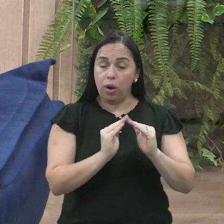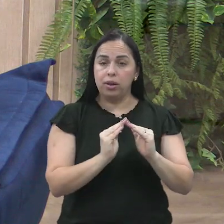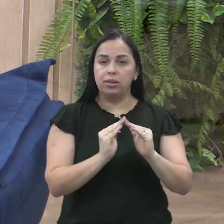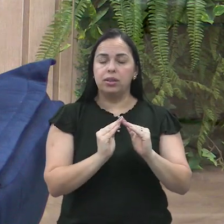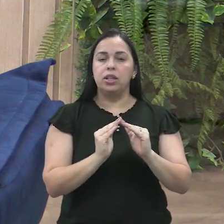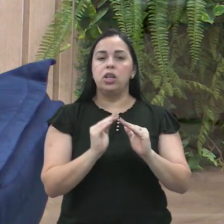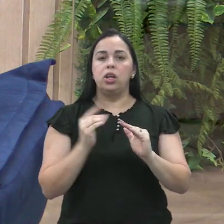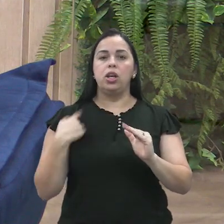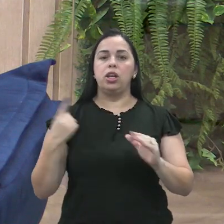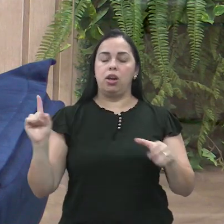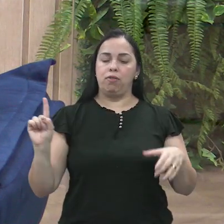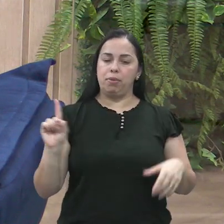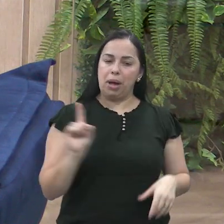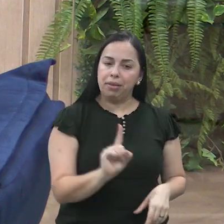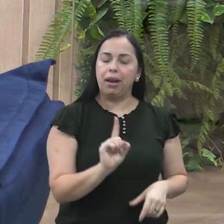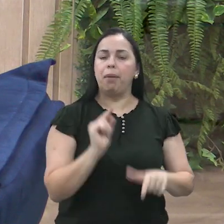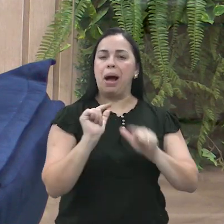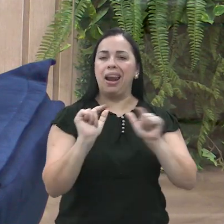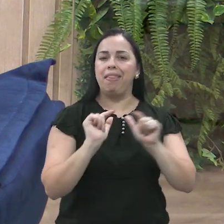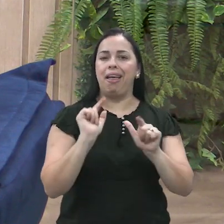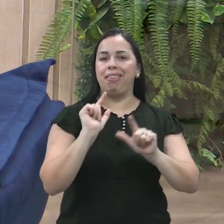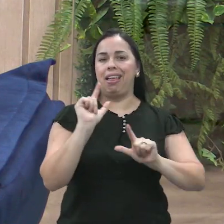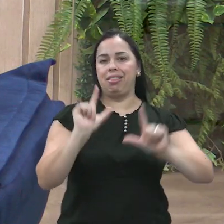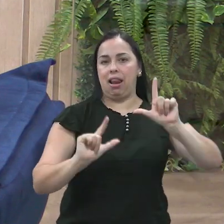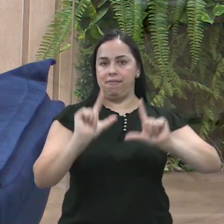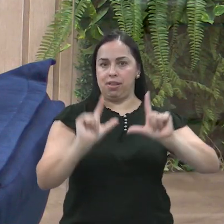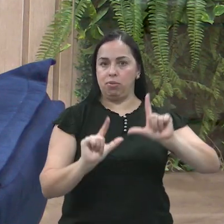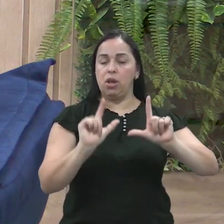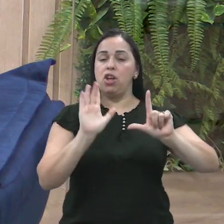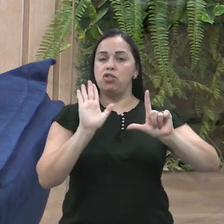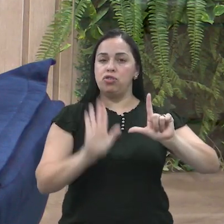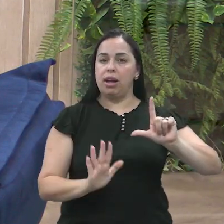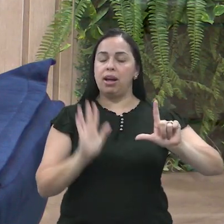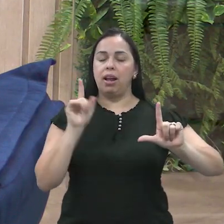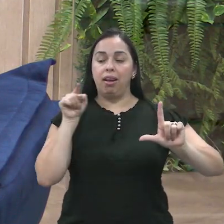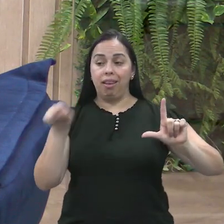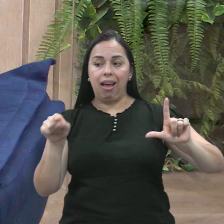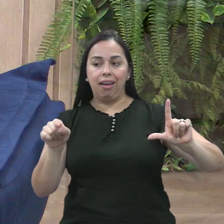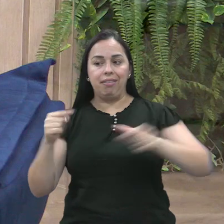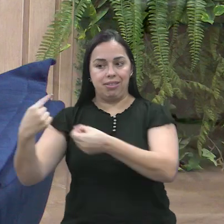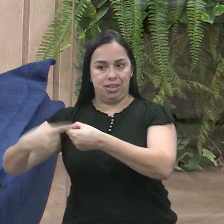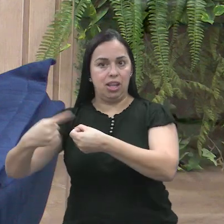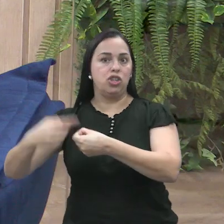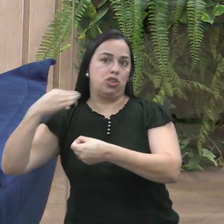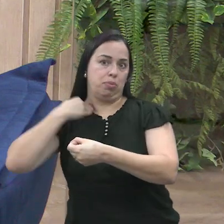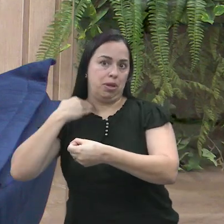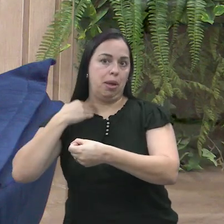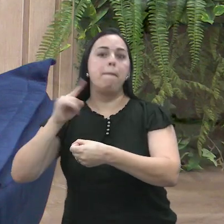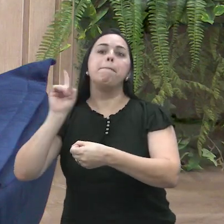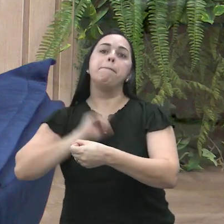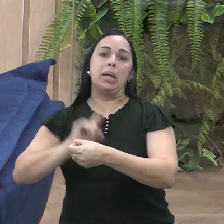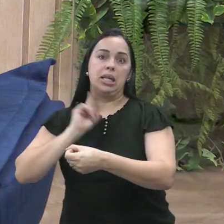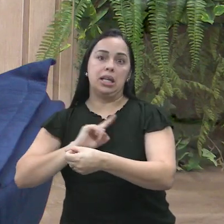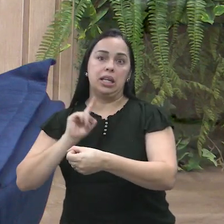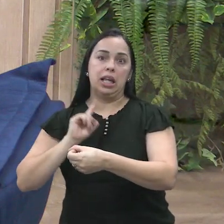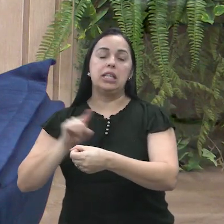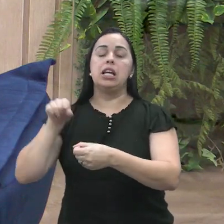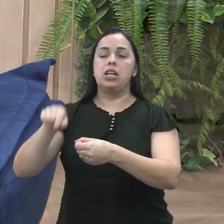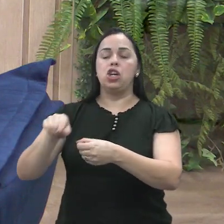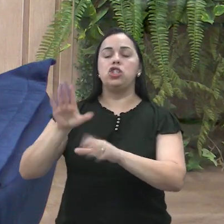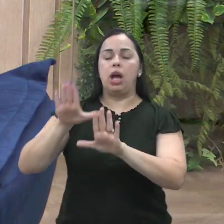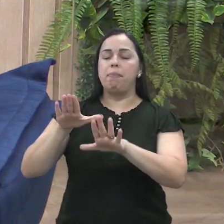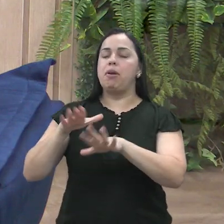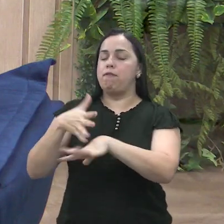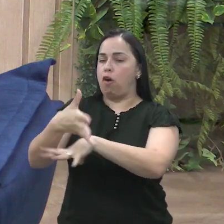30 anos já se passaram da minha presença aqui. Eu vim para trabalhar com televisão. Já estava trabalhando com